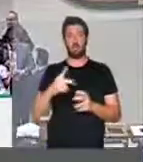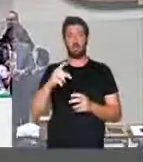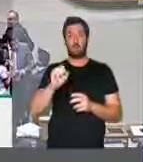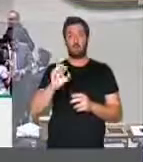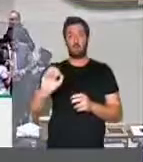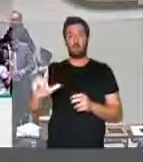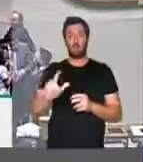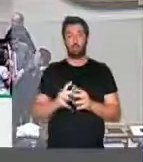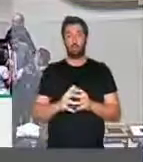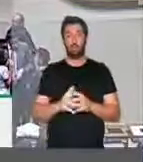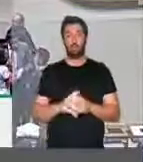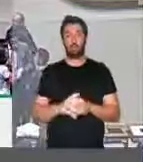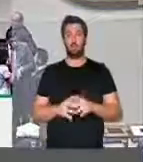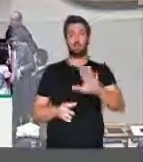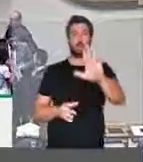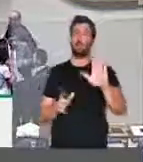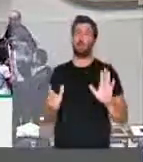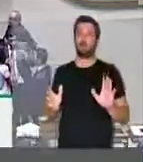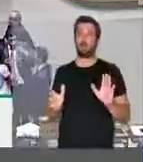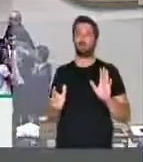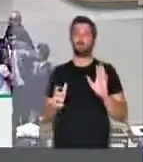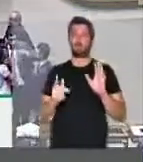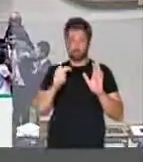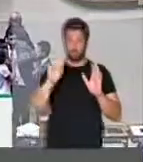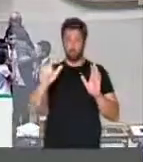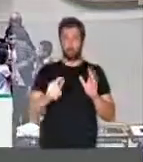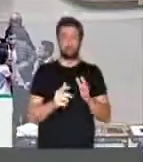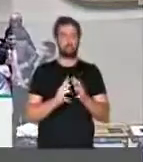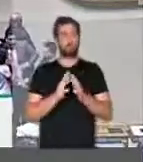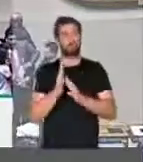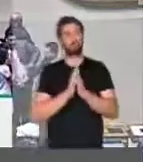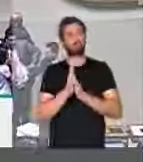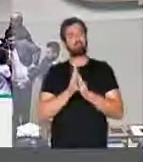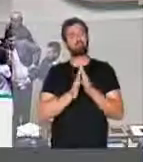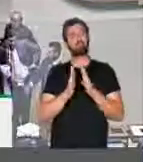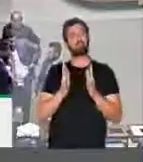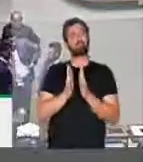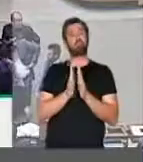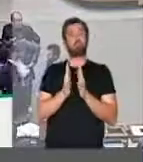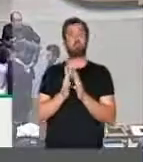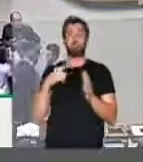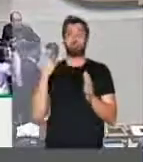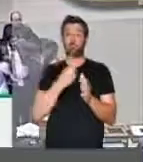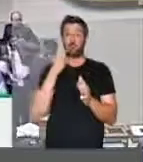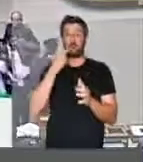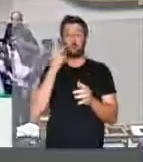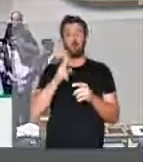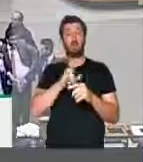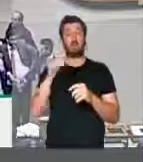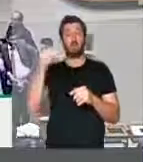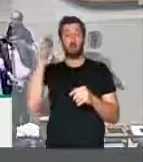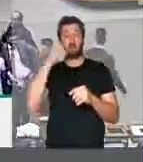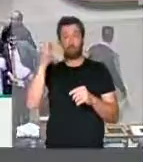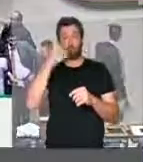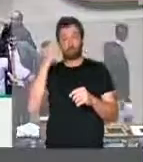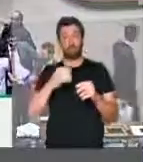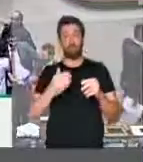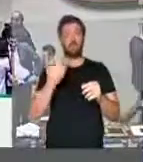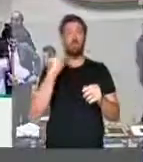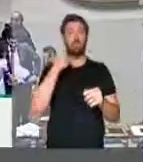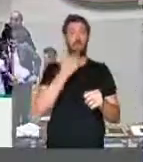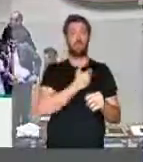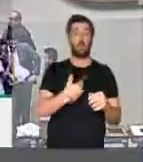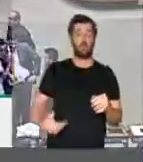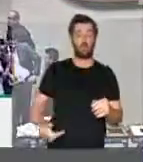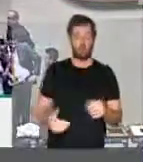Pessoal, olha aqui, nós estamos falando do enfraquecimento dos bancos